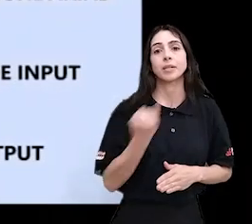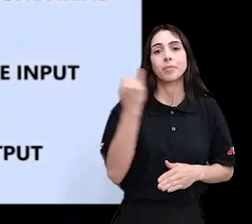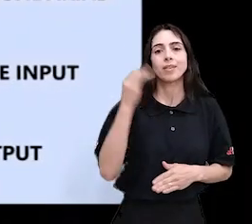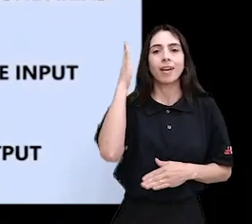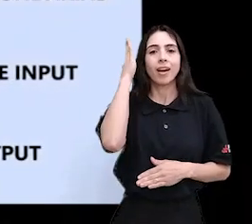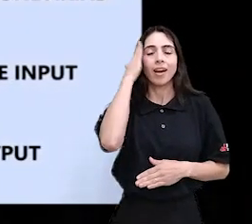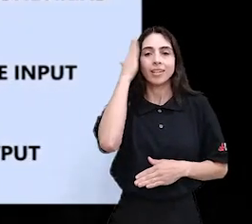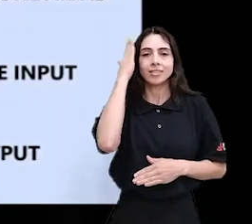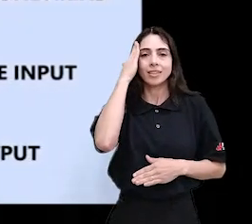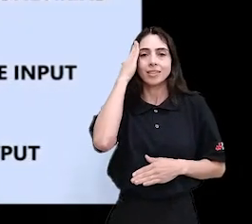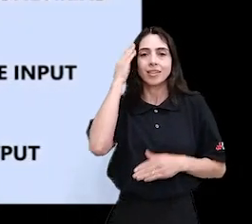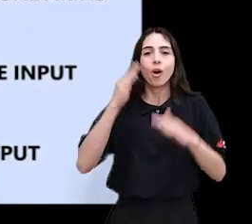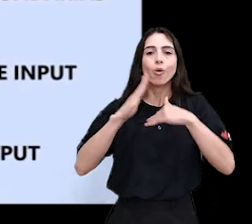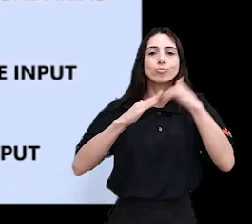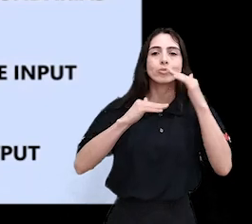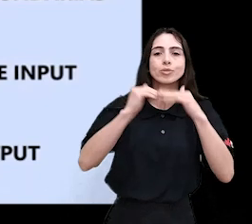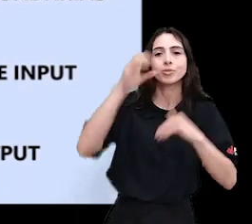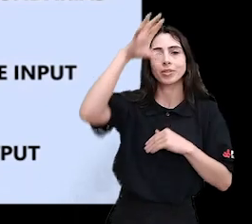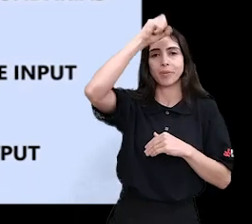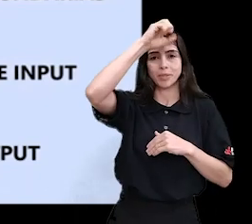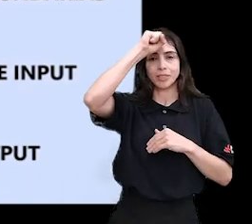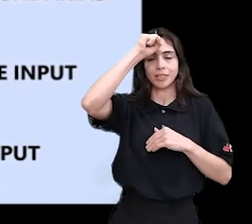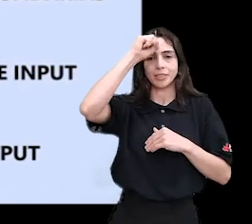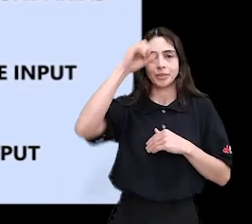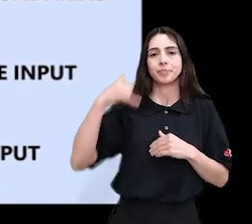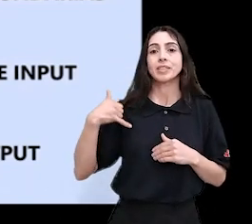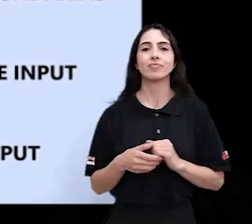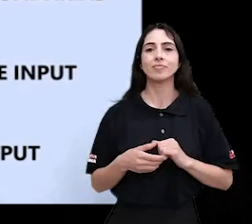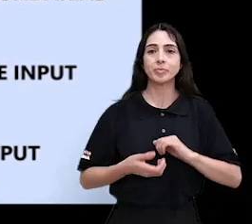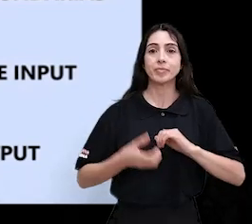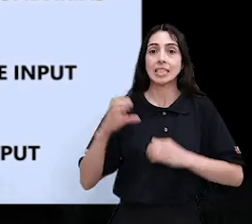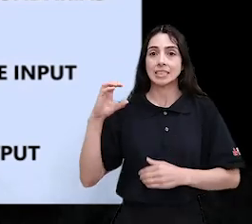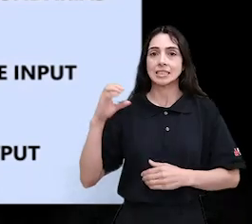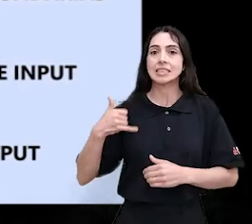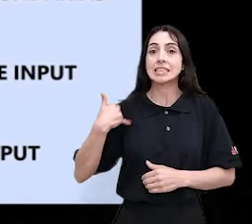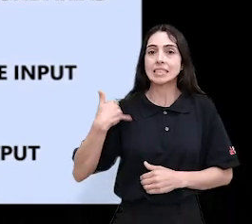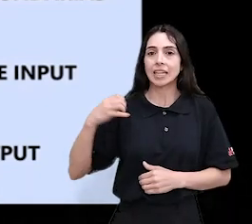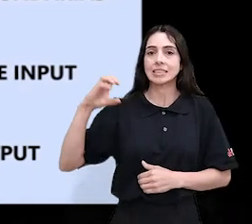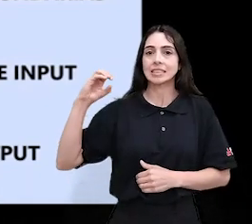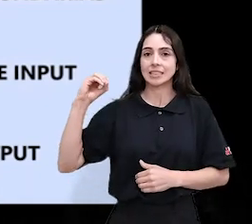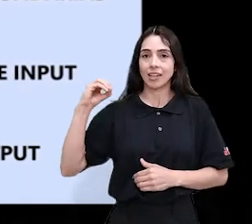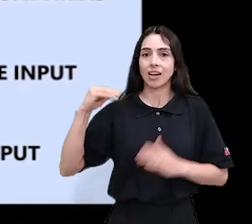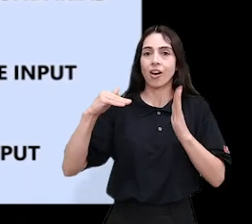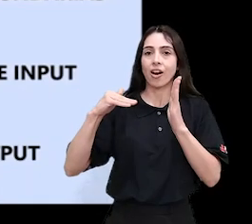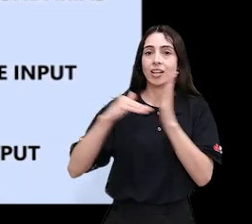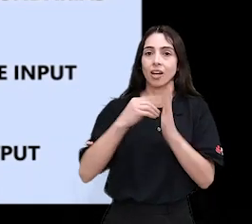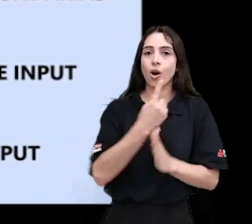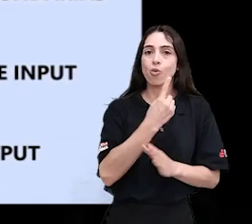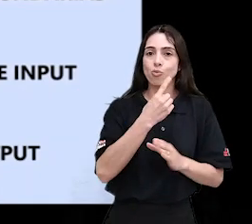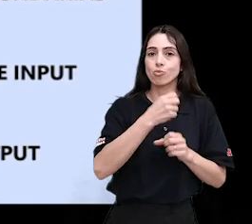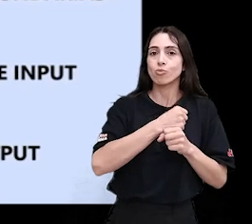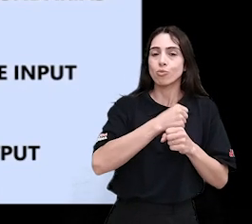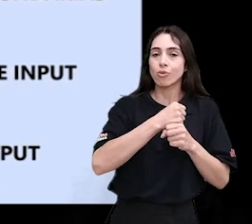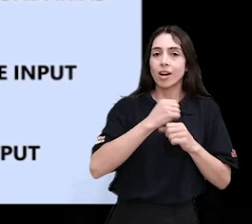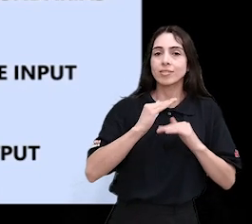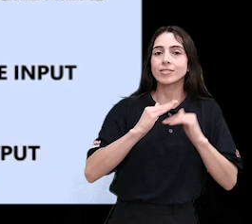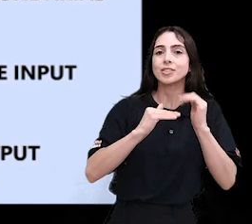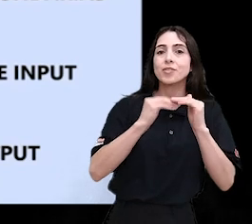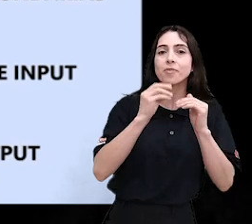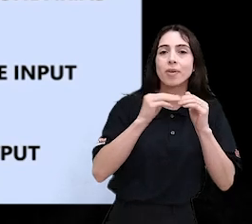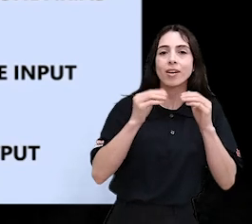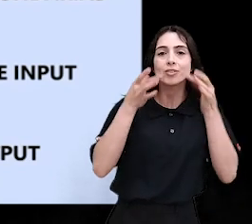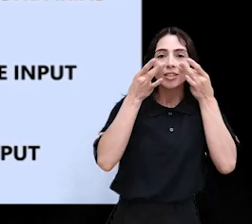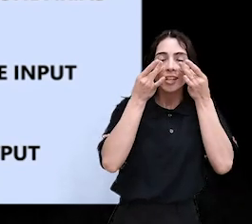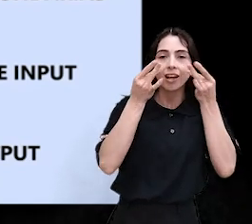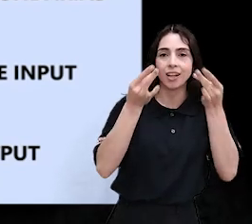meses, nós temos o desenvolvimento da unidade de vigilância, mais relacionada à atenção, e também o desenvolvimento das áreas